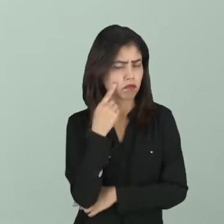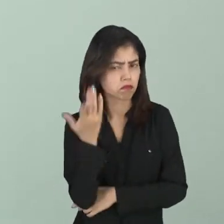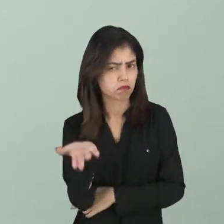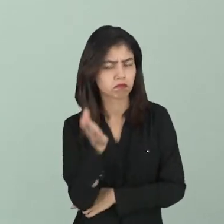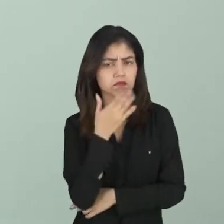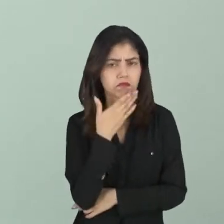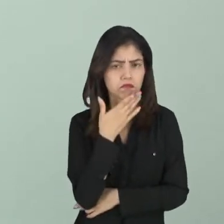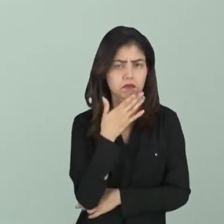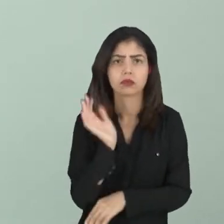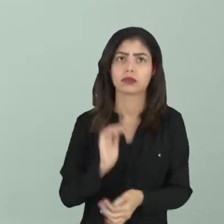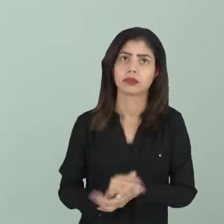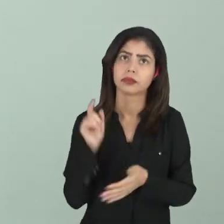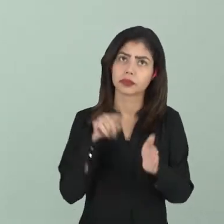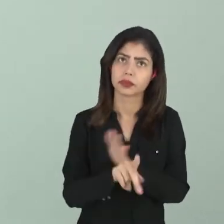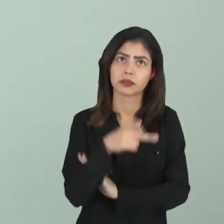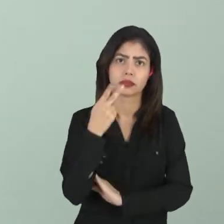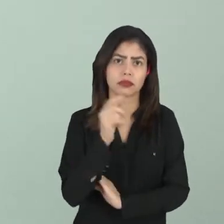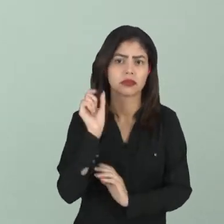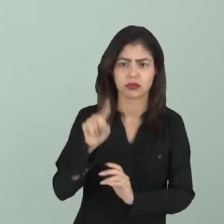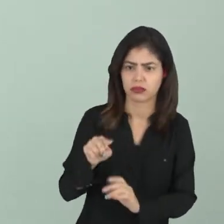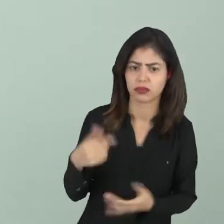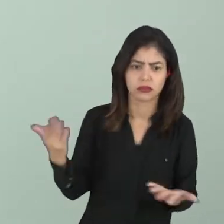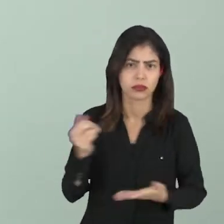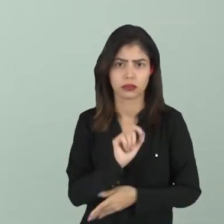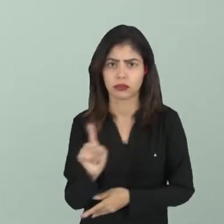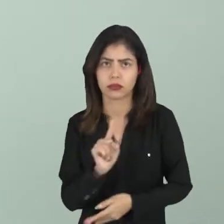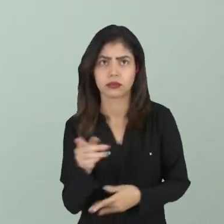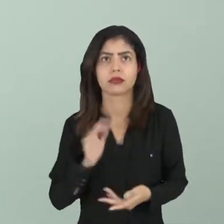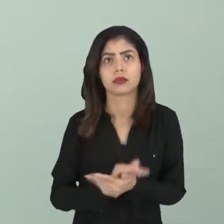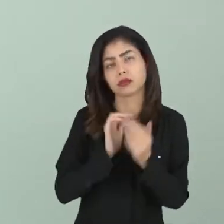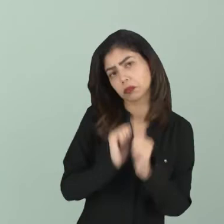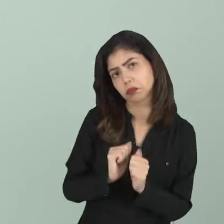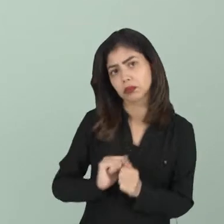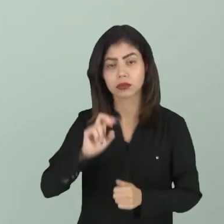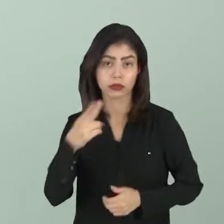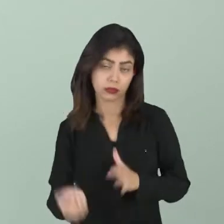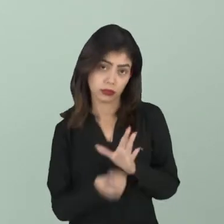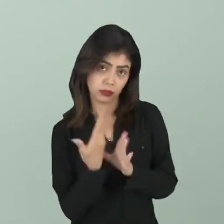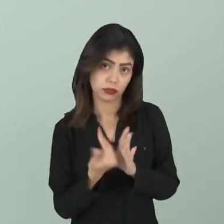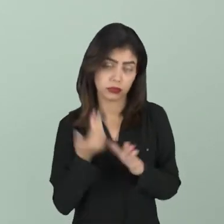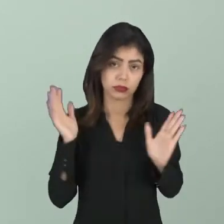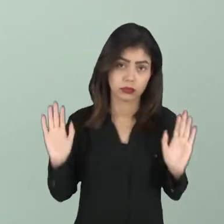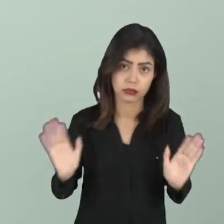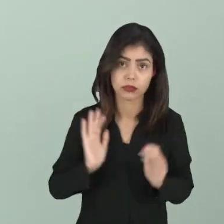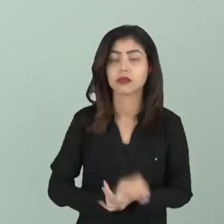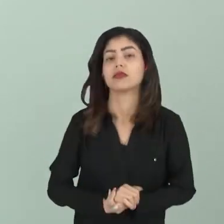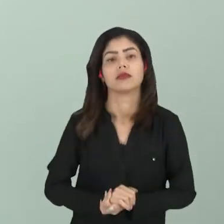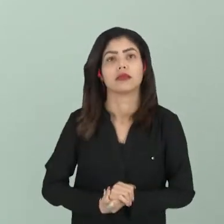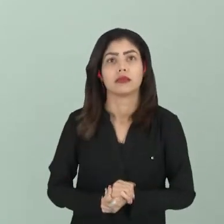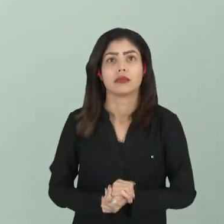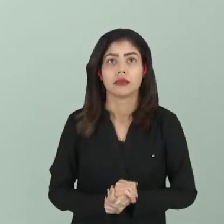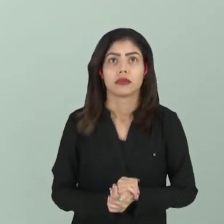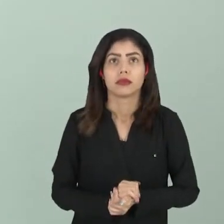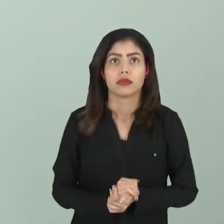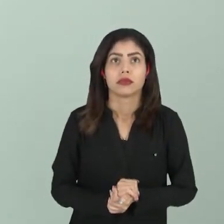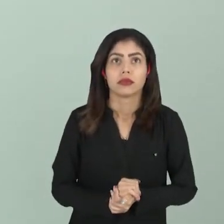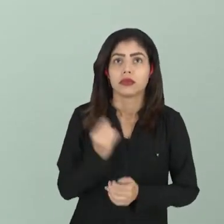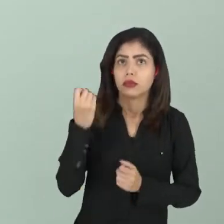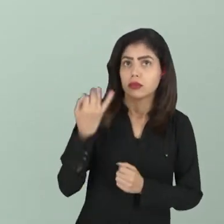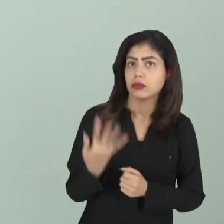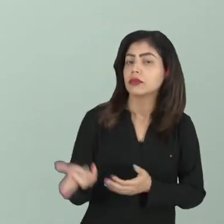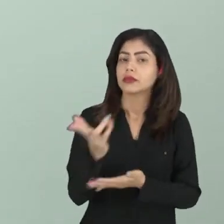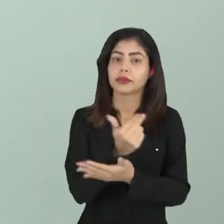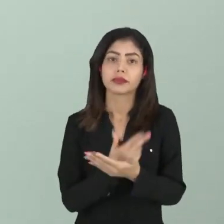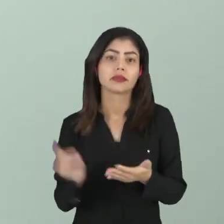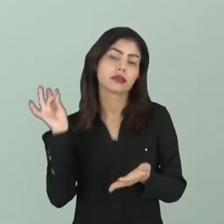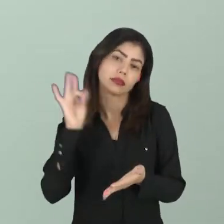arbitrário, né? A gente começar a dizer o que é e o que não é arte, quem pode ou quem não pode produzir, ou subentender que o